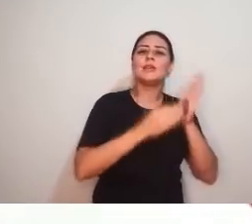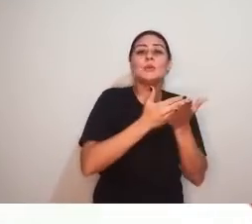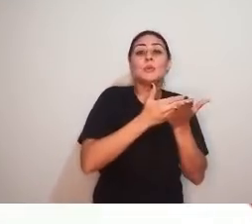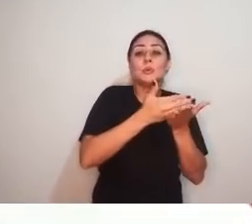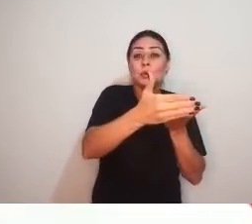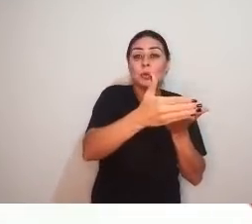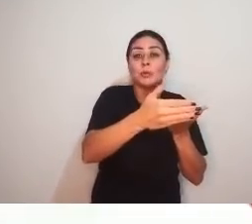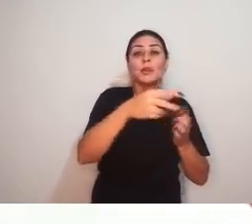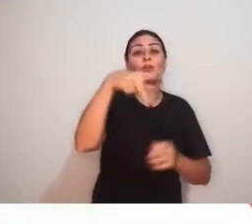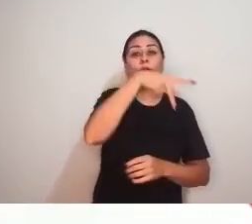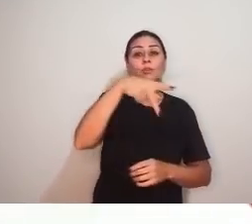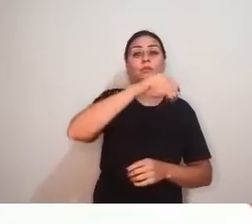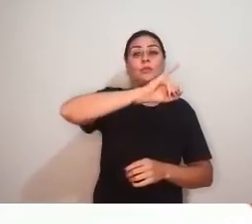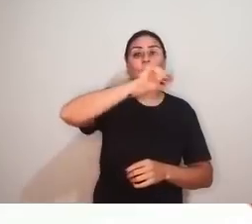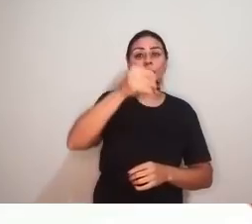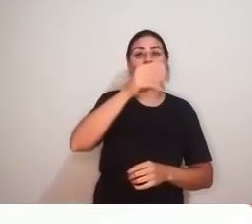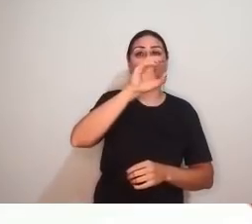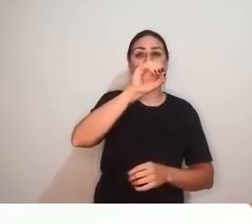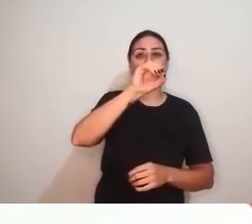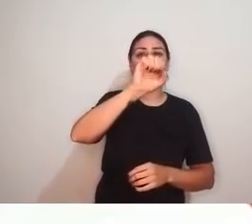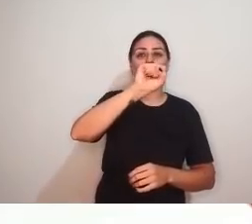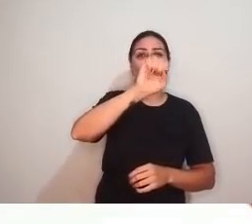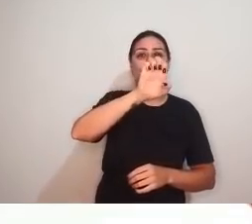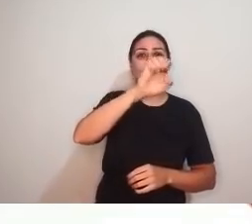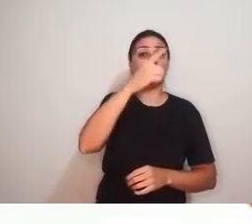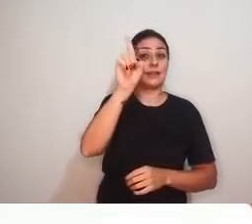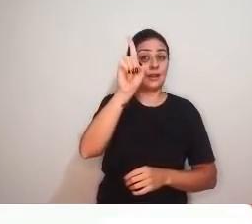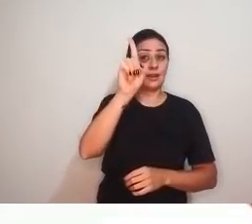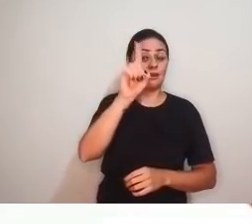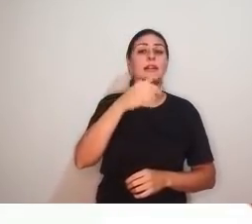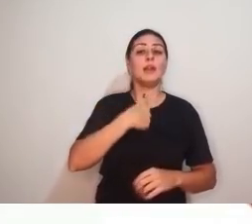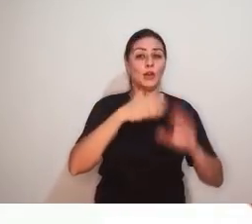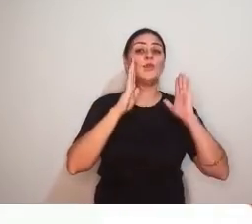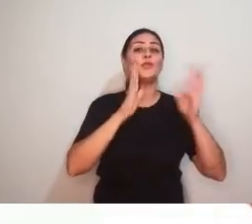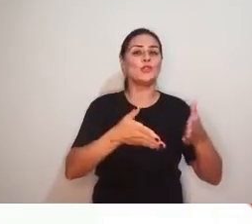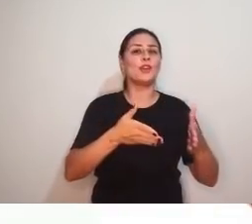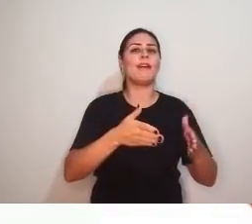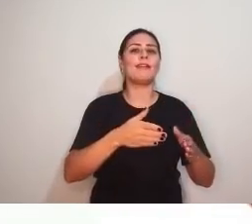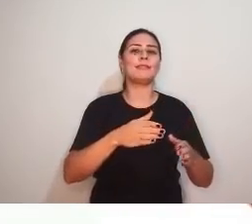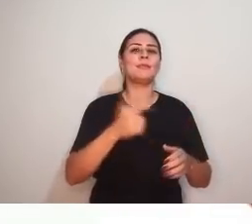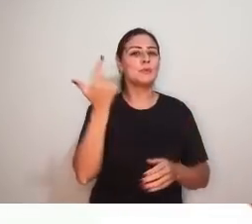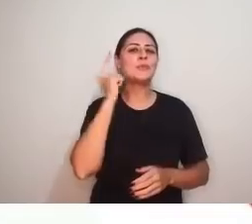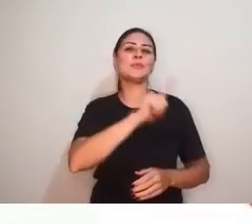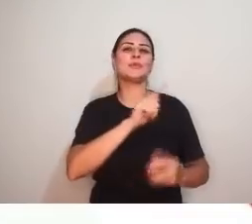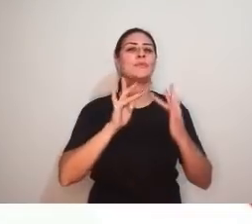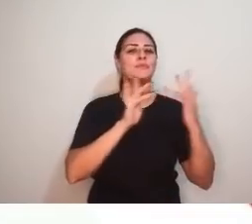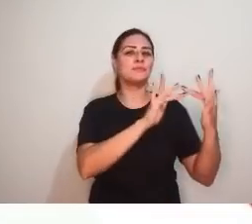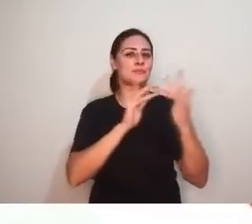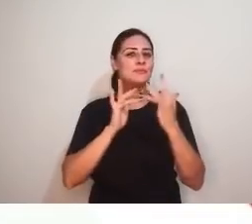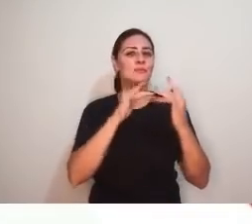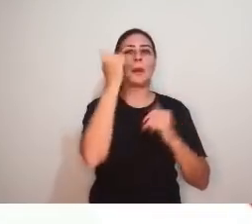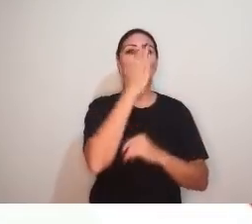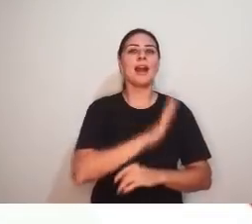artigo maravilhoso de educação híbrida, do professor José Moran. a quem tive a oportunidade de